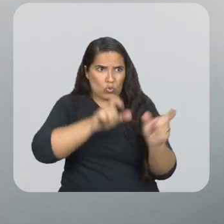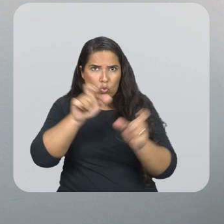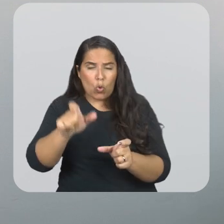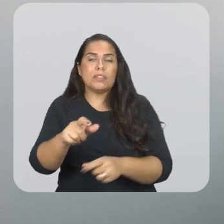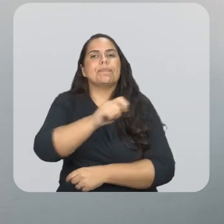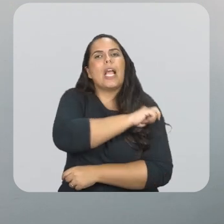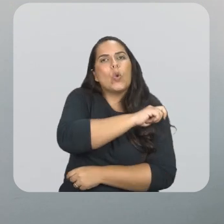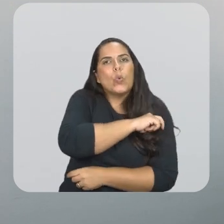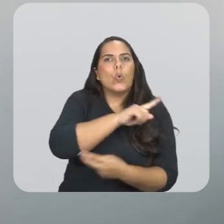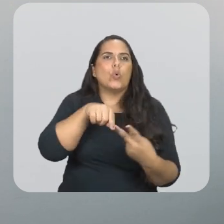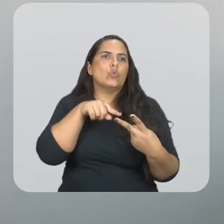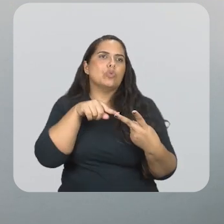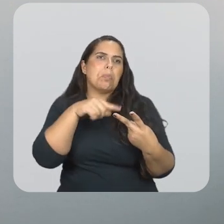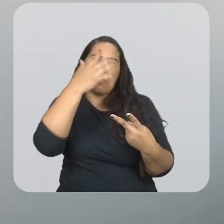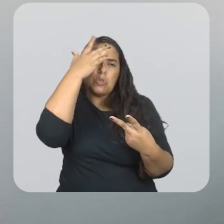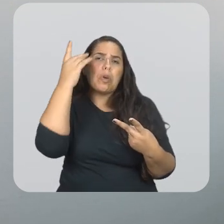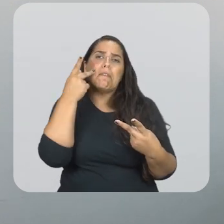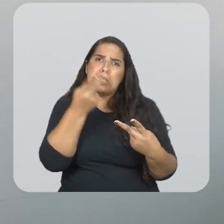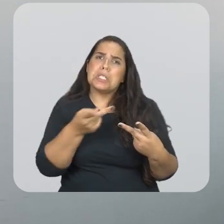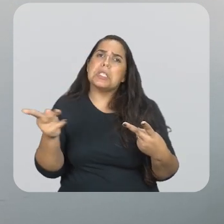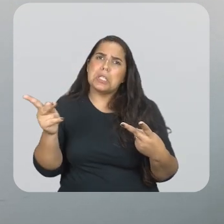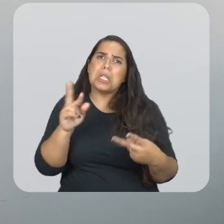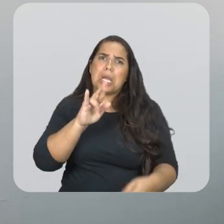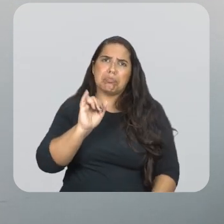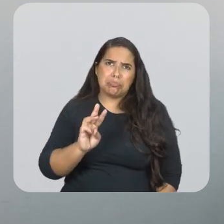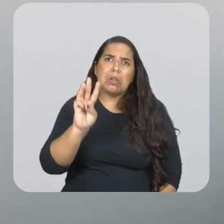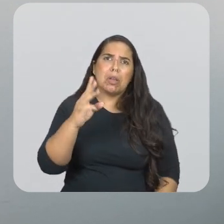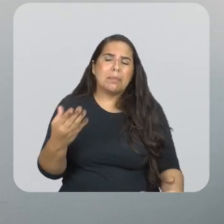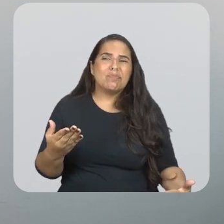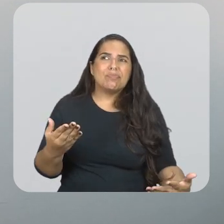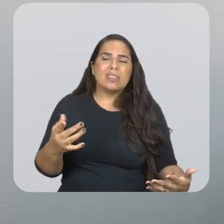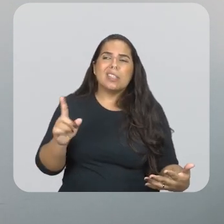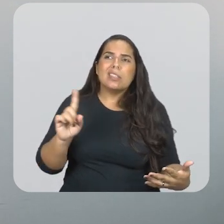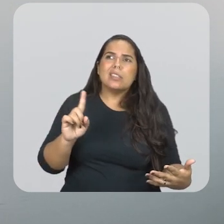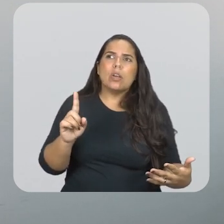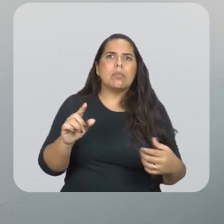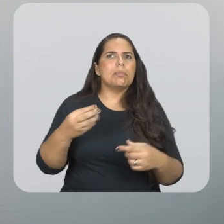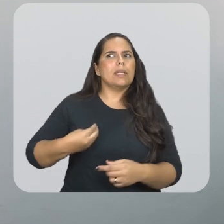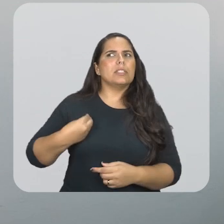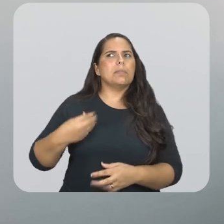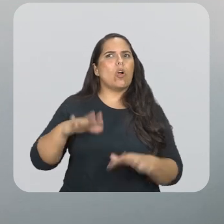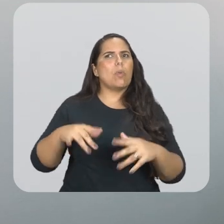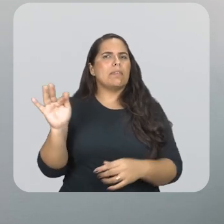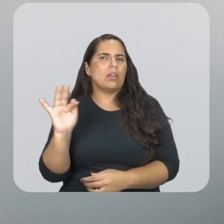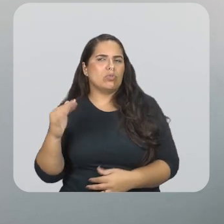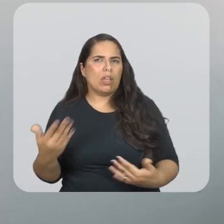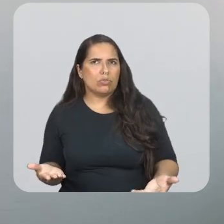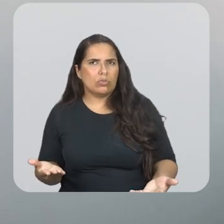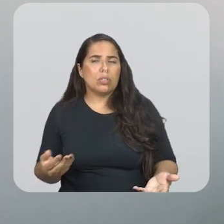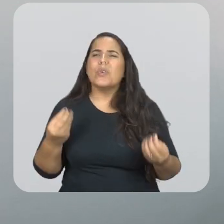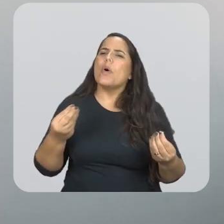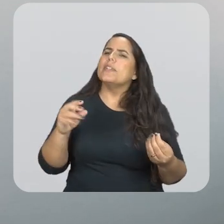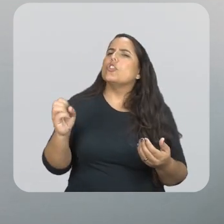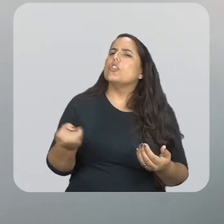pessoas, né, sejam alunos, sejam também pessoas que vão visitar o Rio Innovation Week e não necessariamente faz parte de alguma graduação.